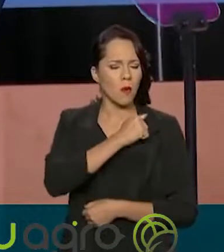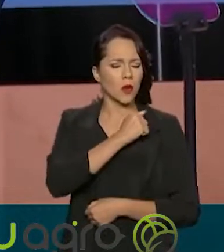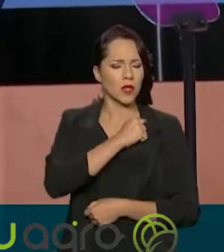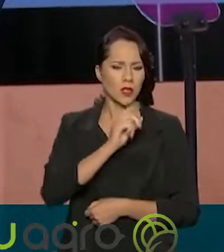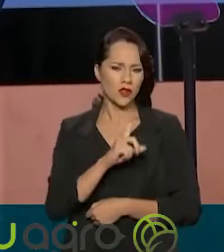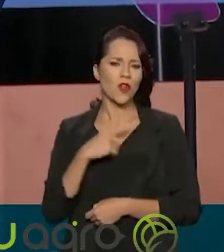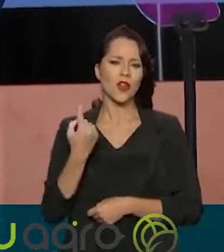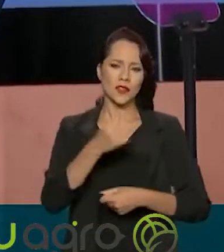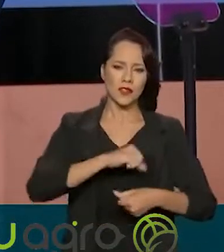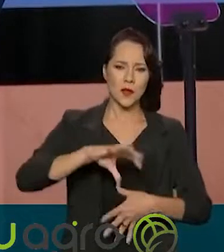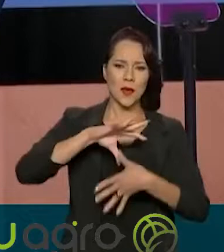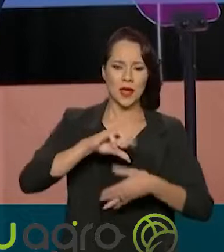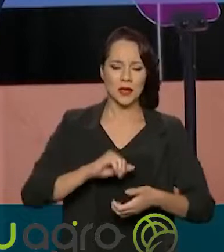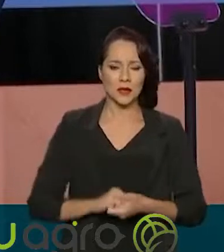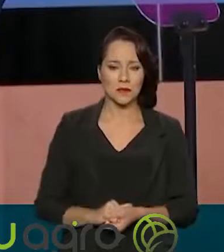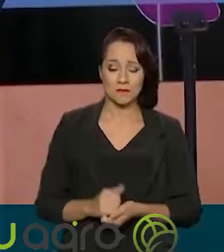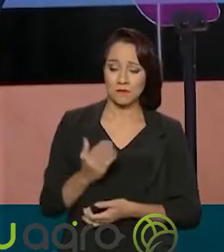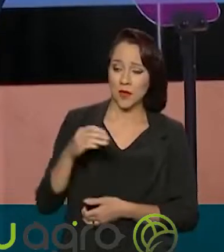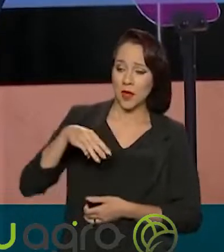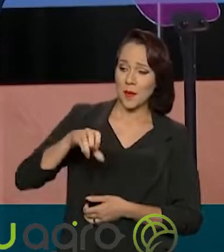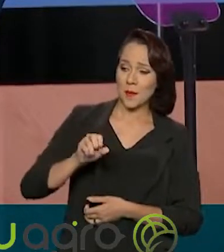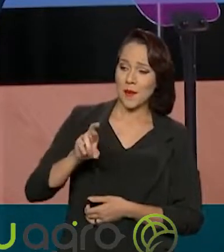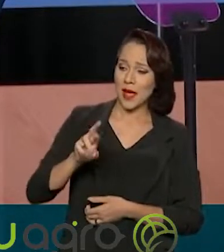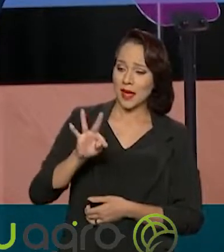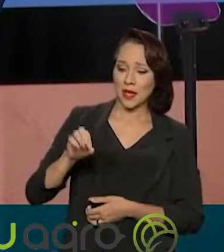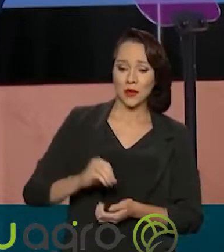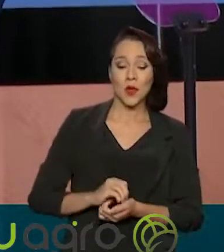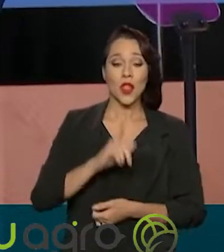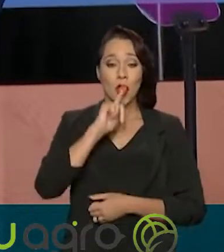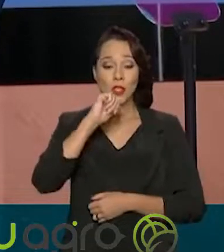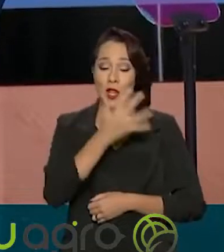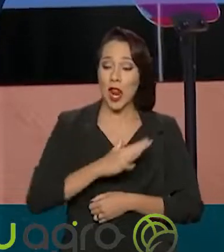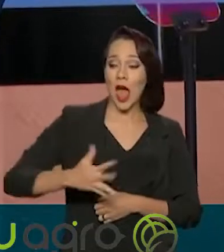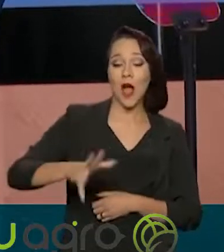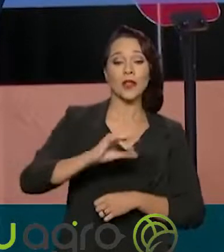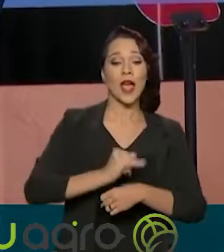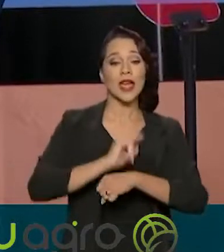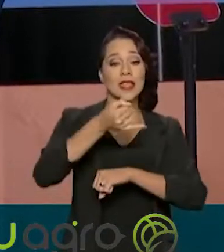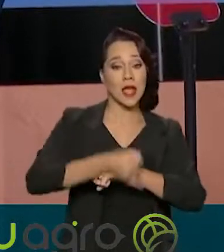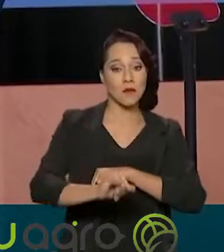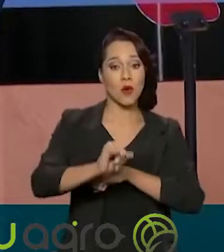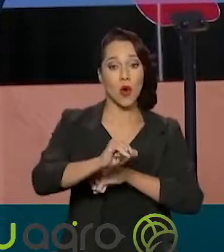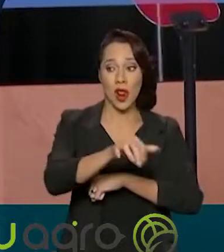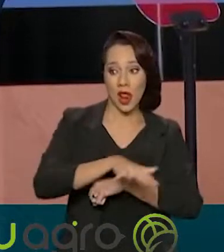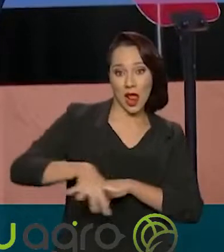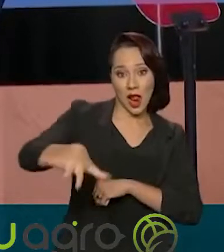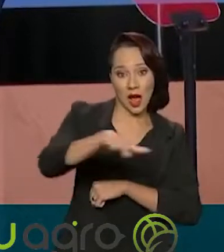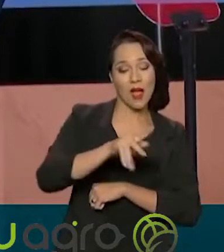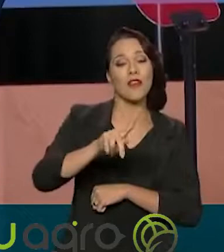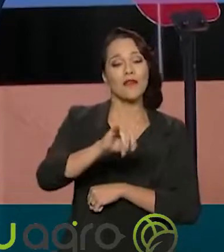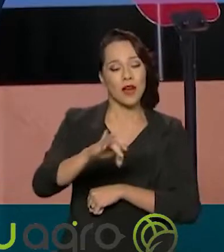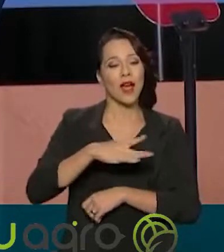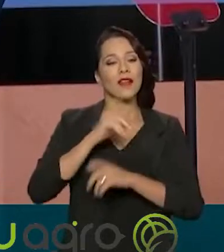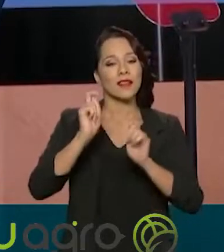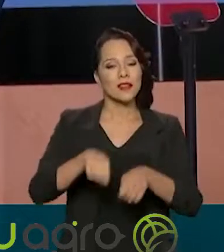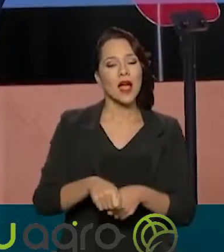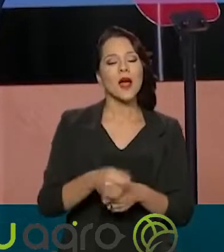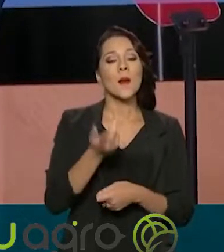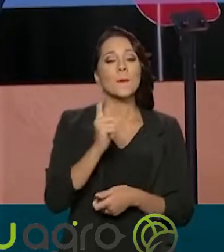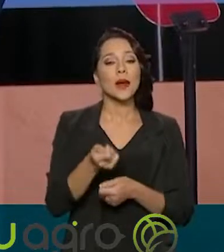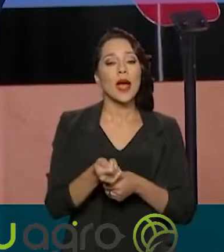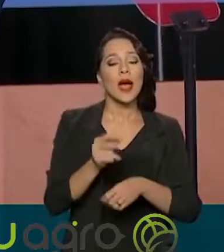Américas. Prezado Marito, o nosso lago de Itaipu, brevemente, estará apto à